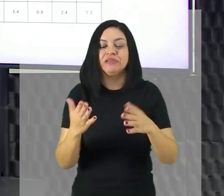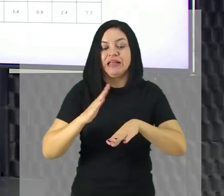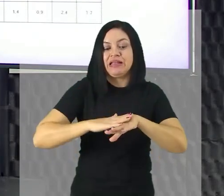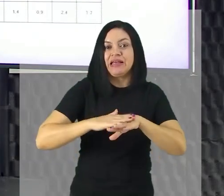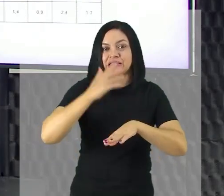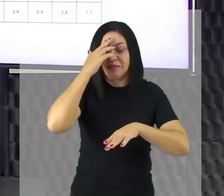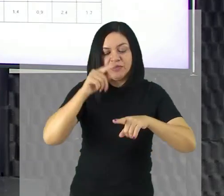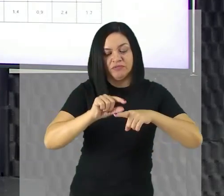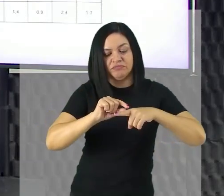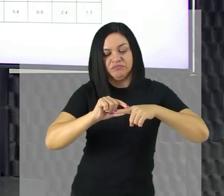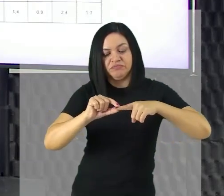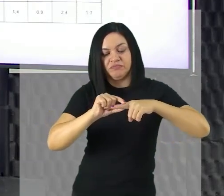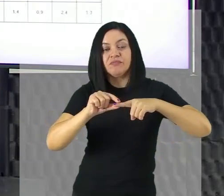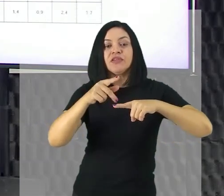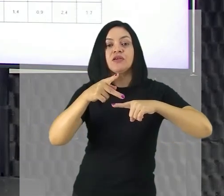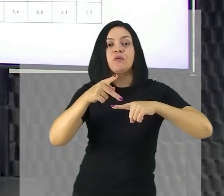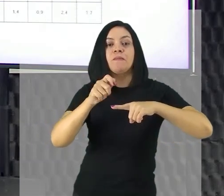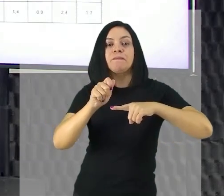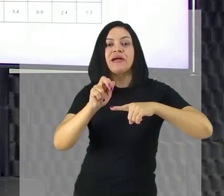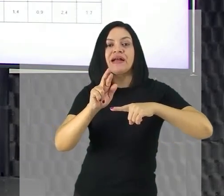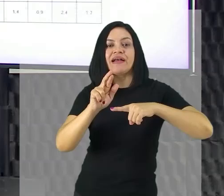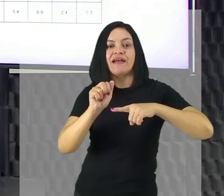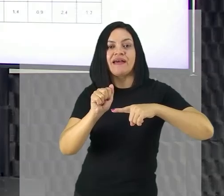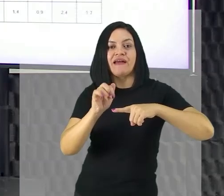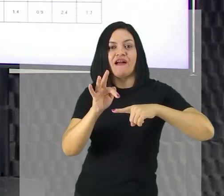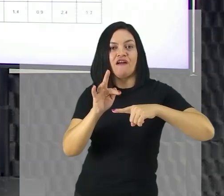o parafuso